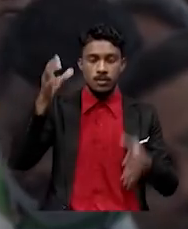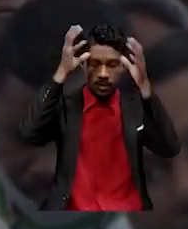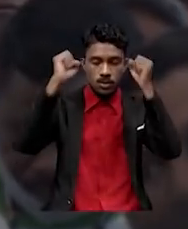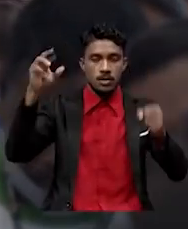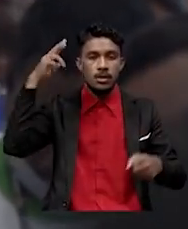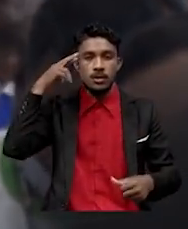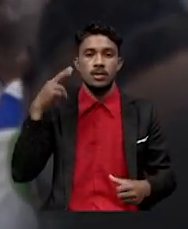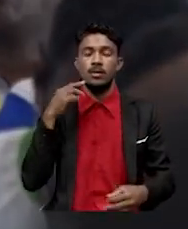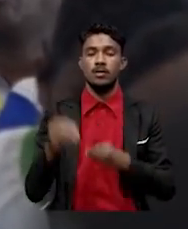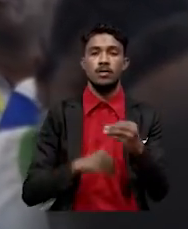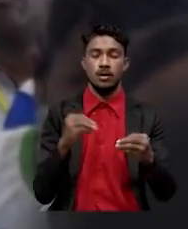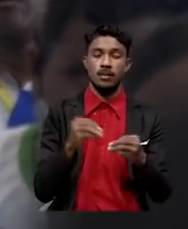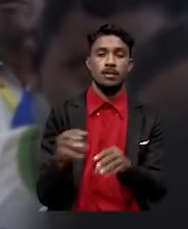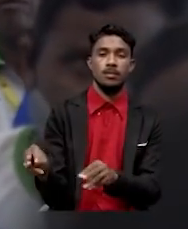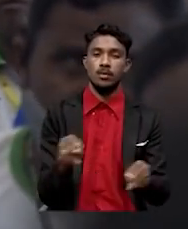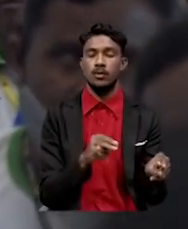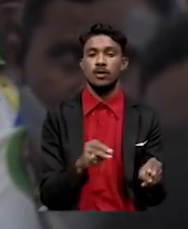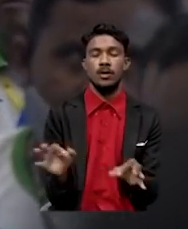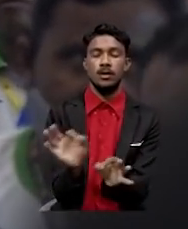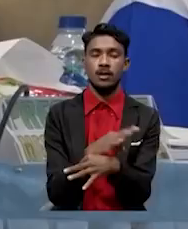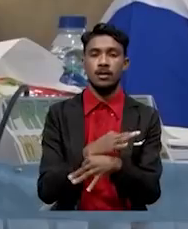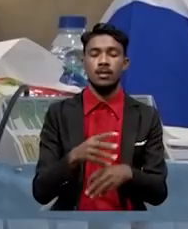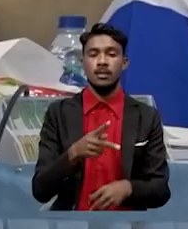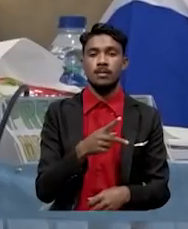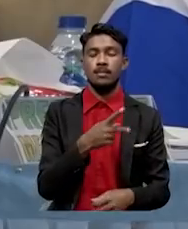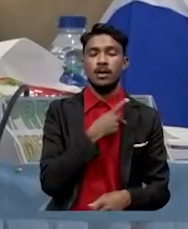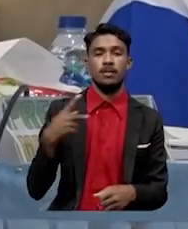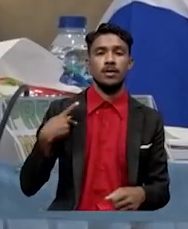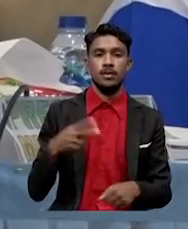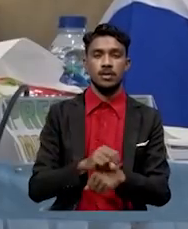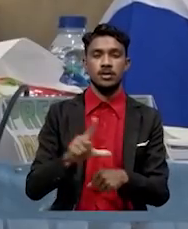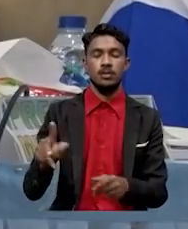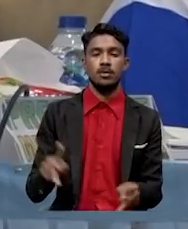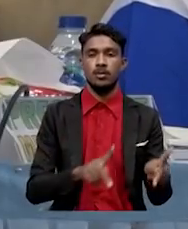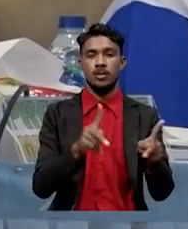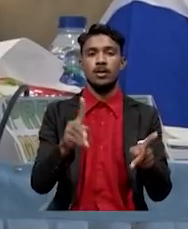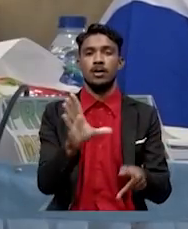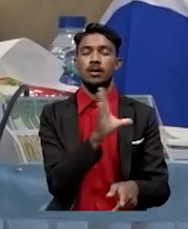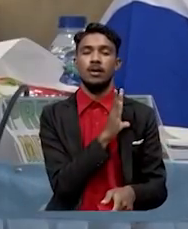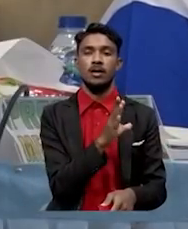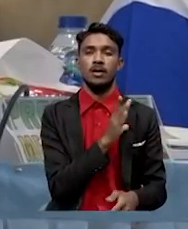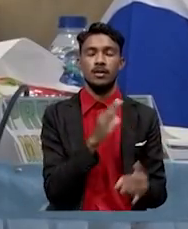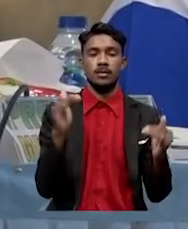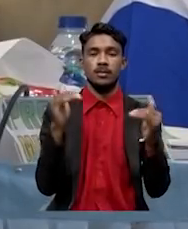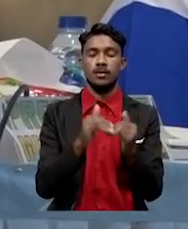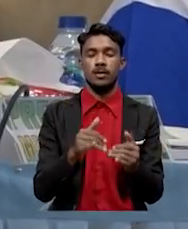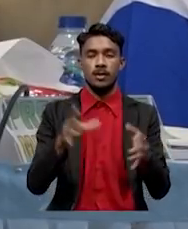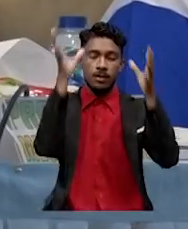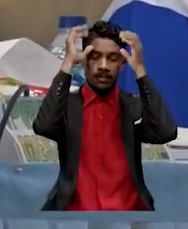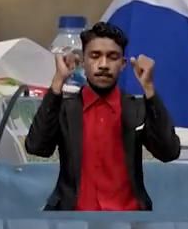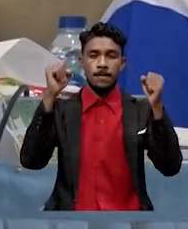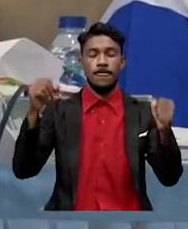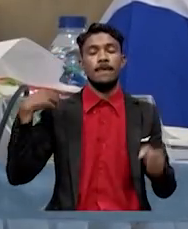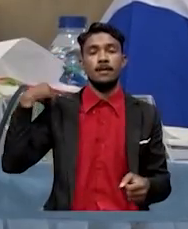aba dissolve parlamento nacional, né? Público rei, fundamento jurídico saída, ma candidato presidente da república